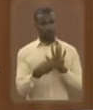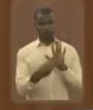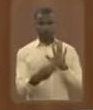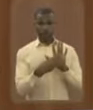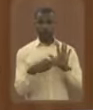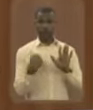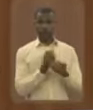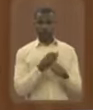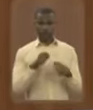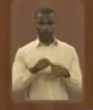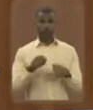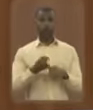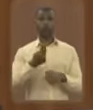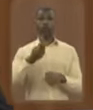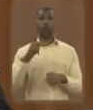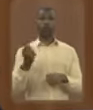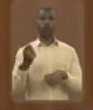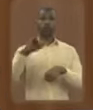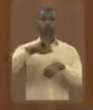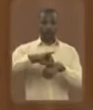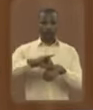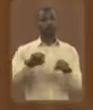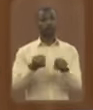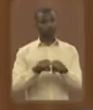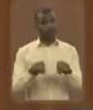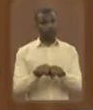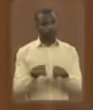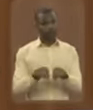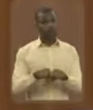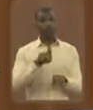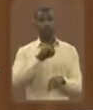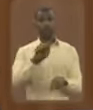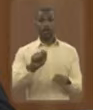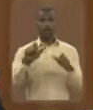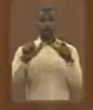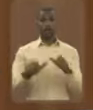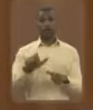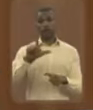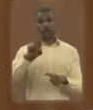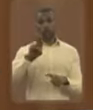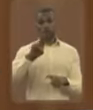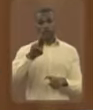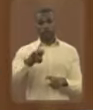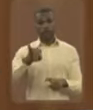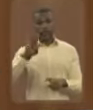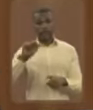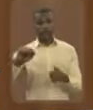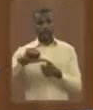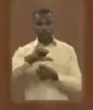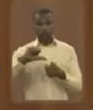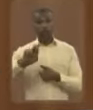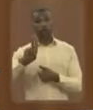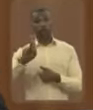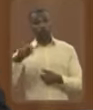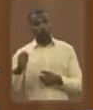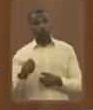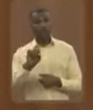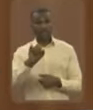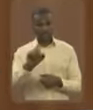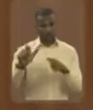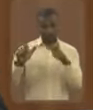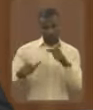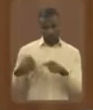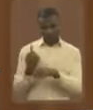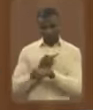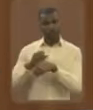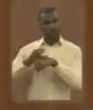fizemos lá na UPA Central é o que nós também estamos fazendo com o pe da Vila lusita transformando em UPA Então se tem uma área que nós